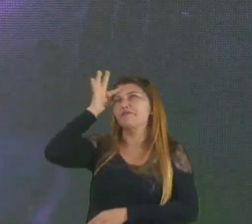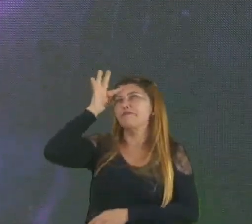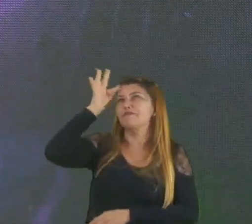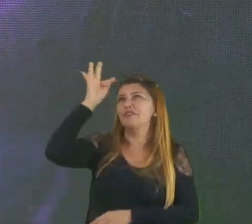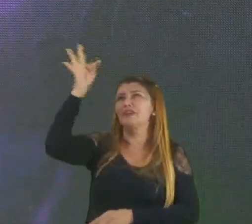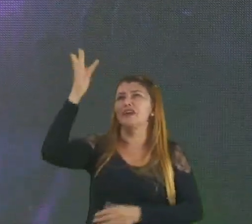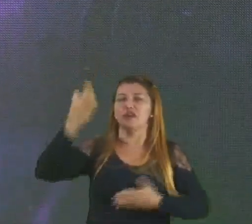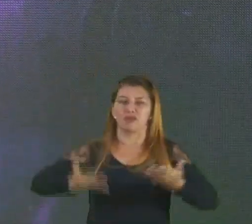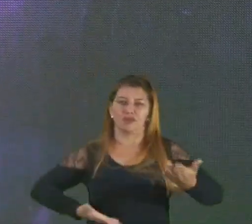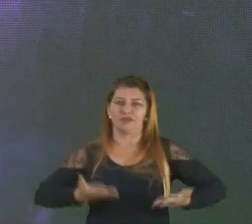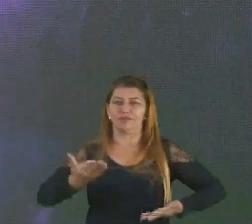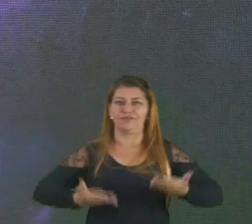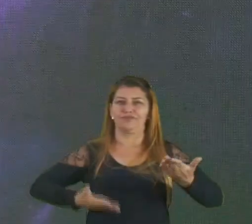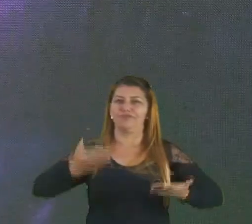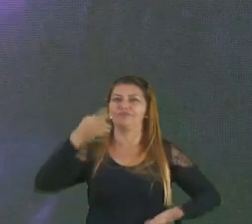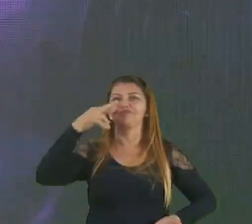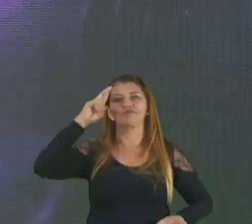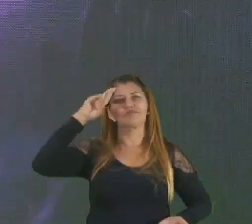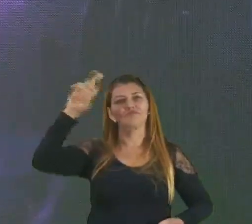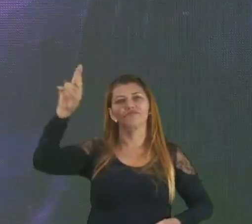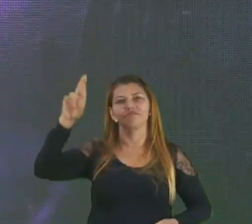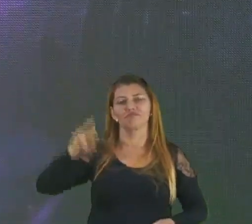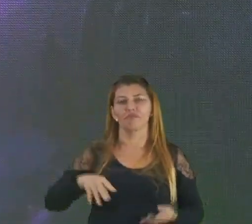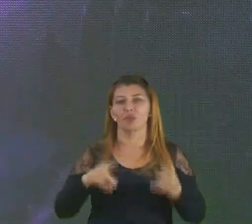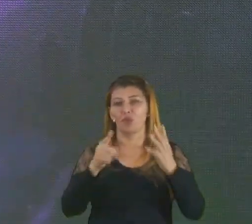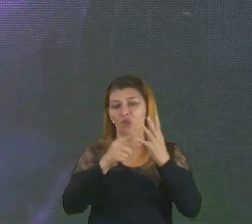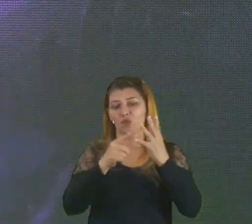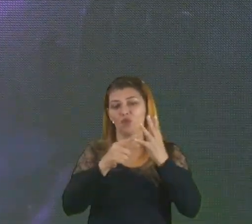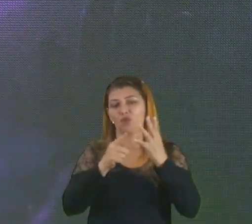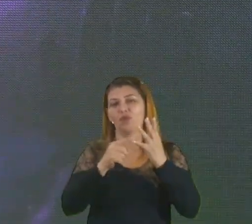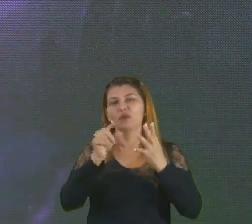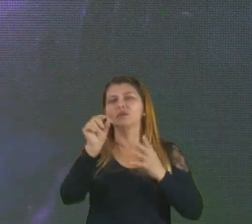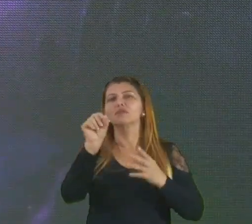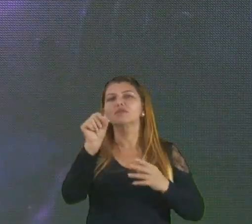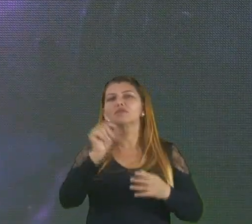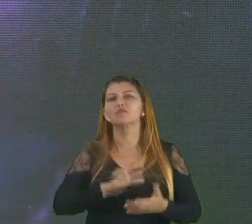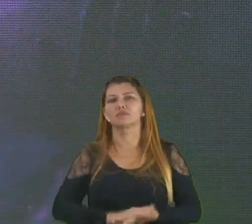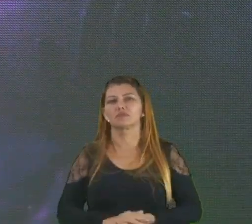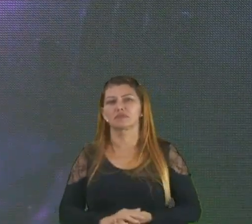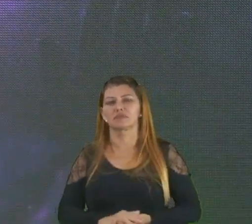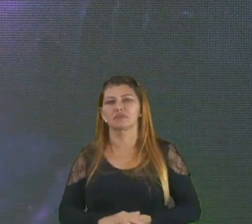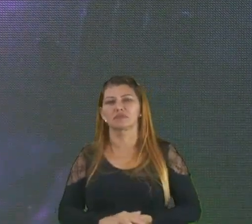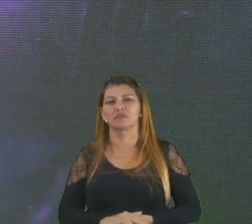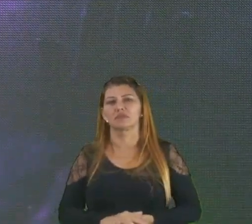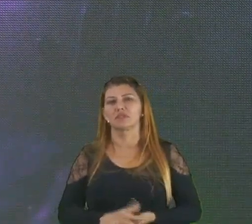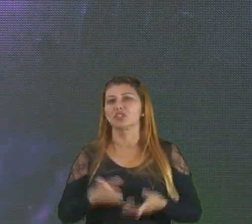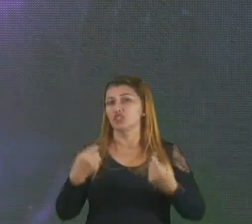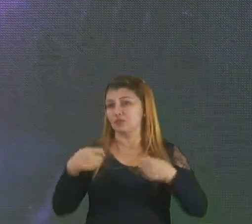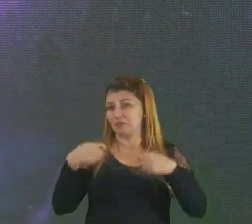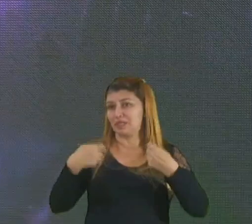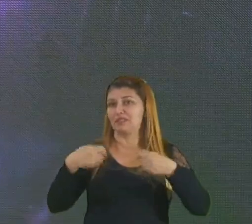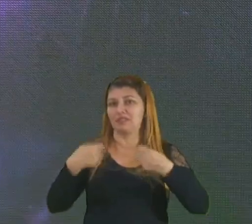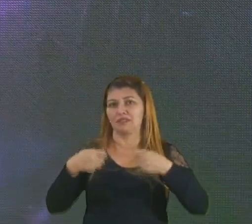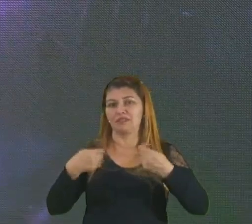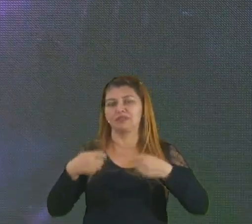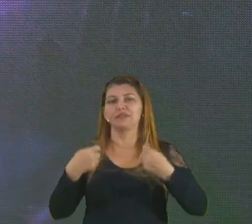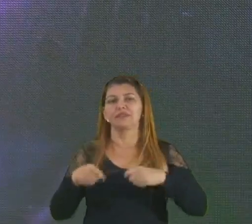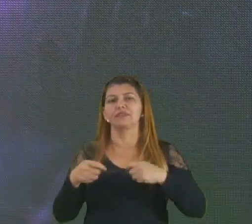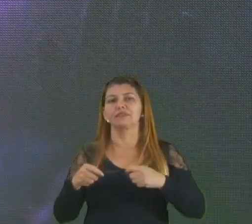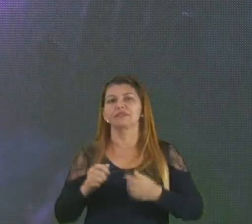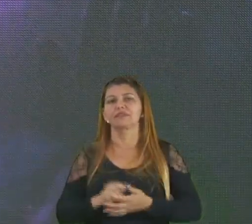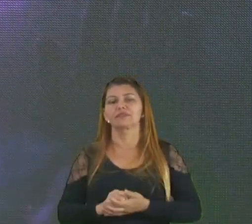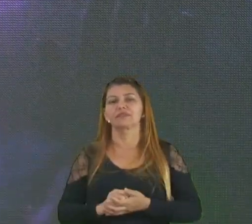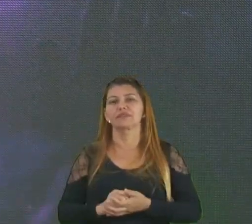do Senhor. Quarta atitude, uma atitude de dependência, porque o versículo 15, 16